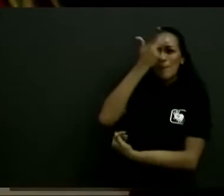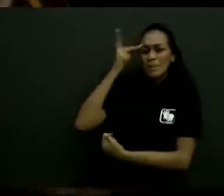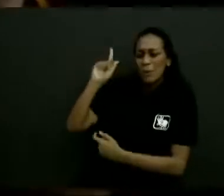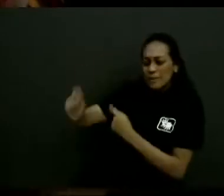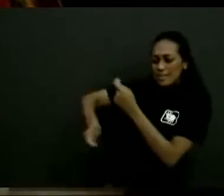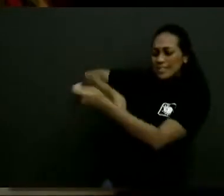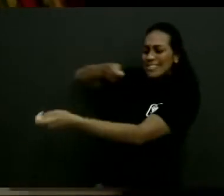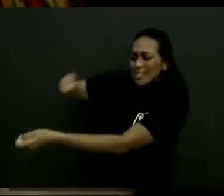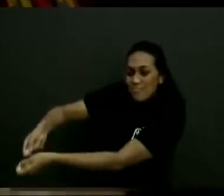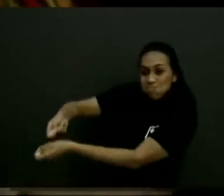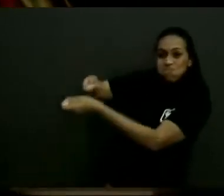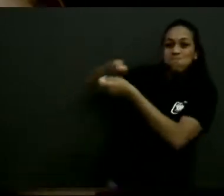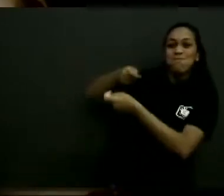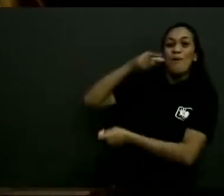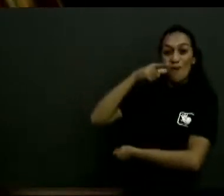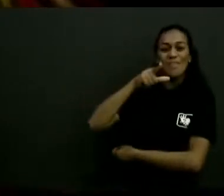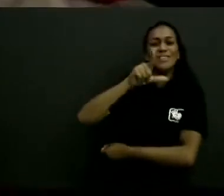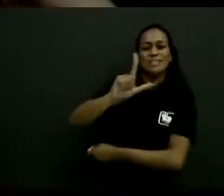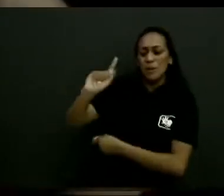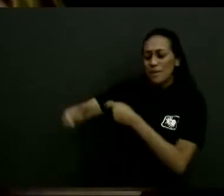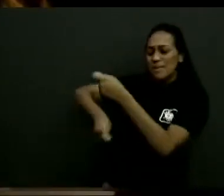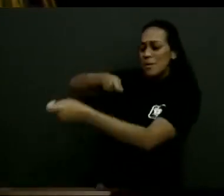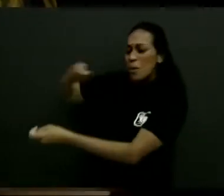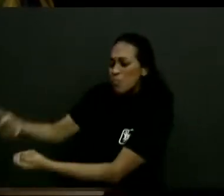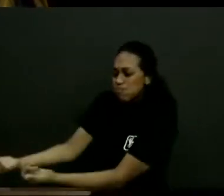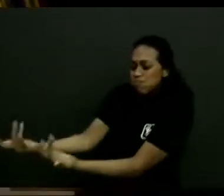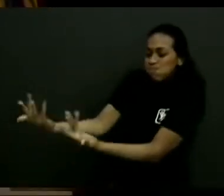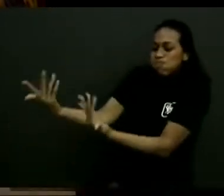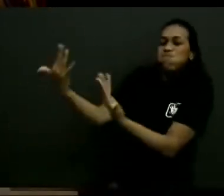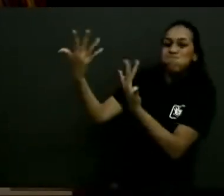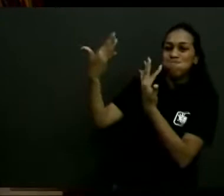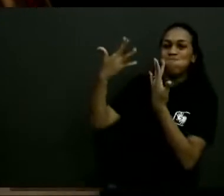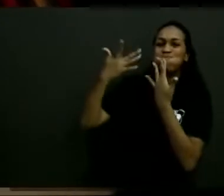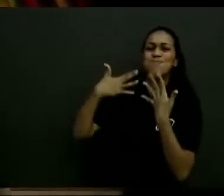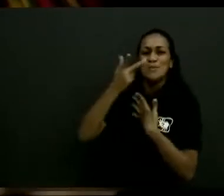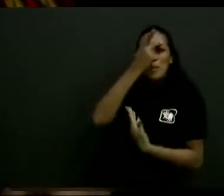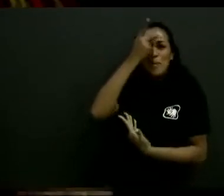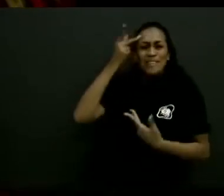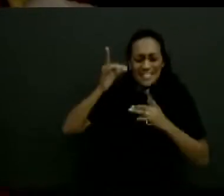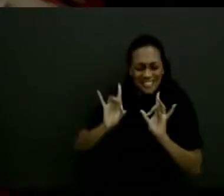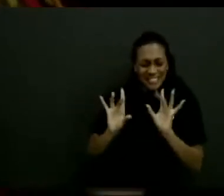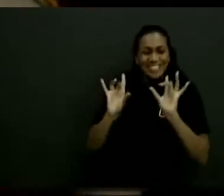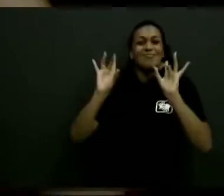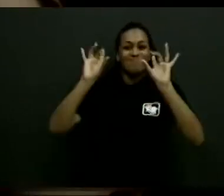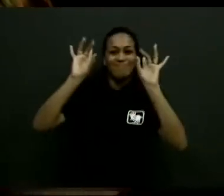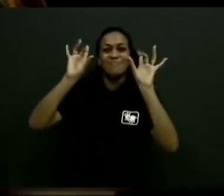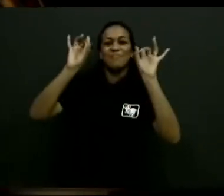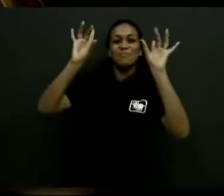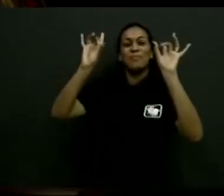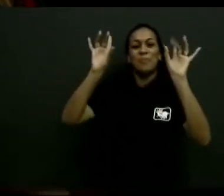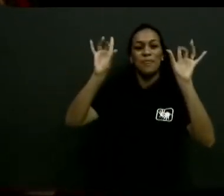de almas, pescadores de homens, pescadores de